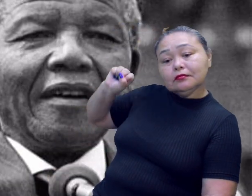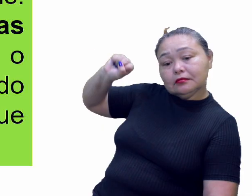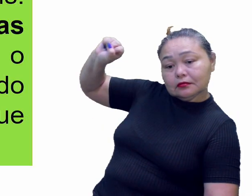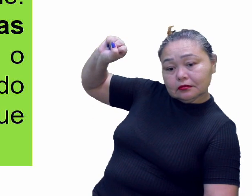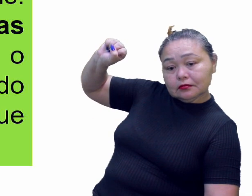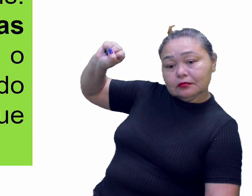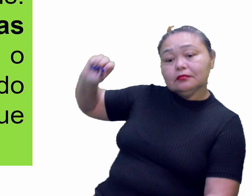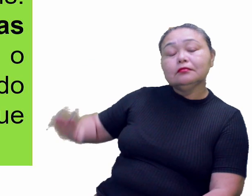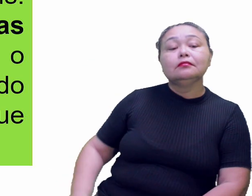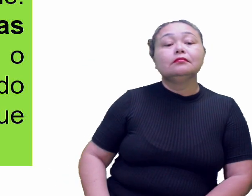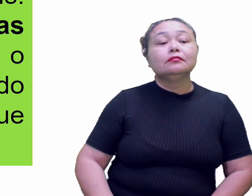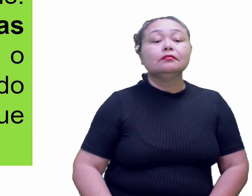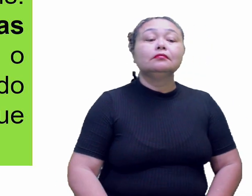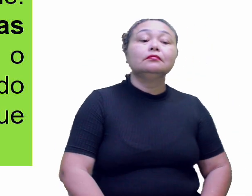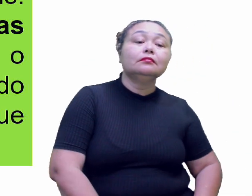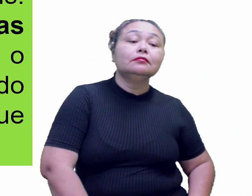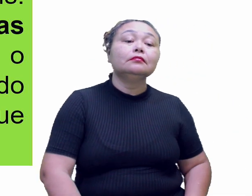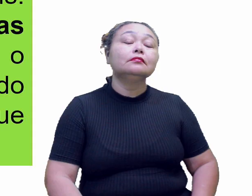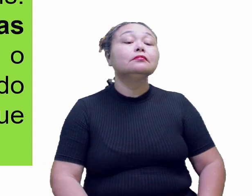Mandela.